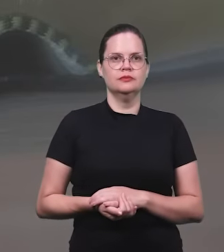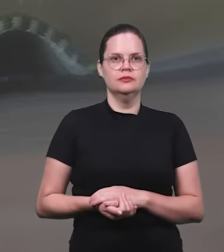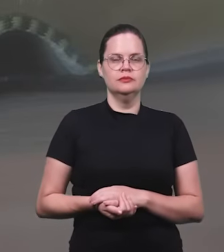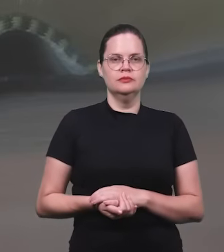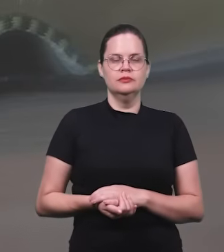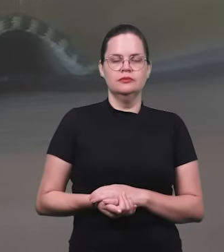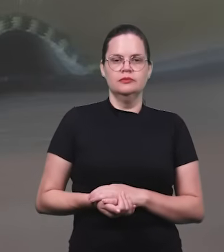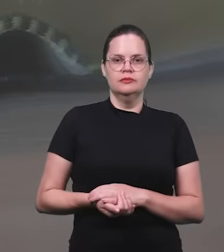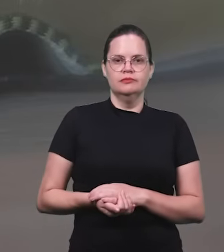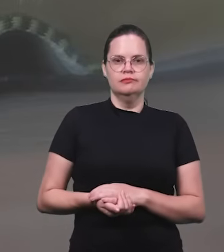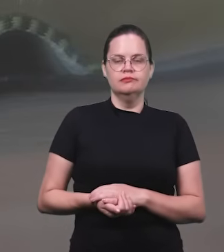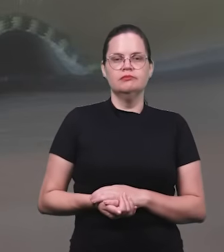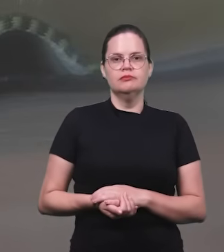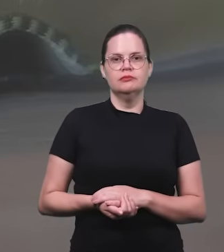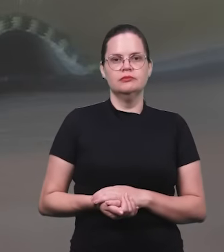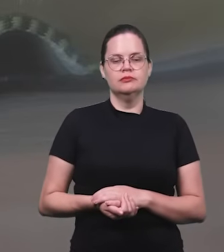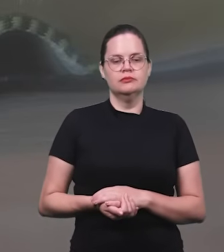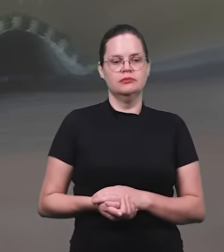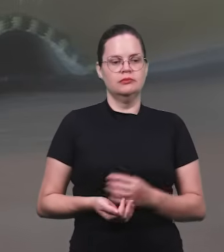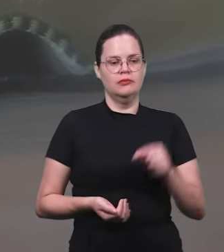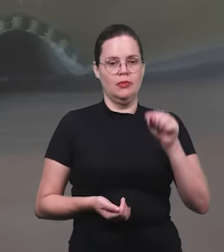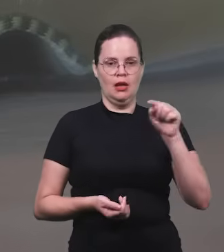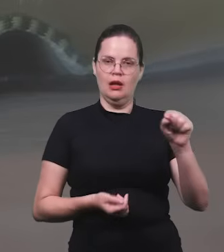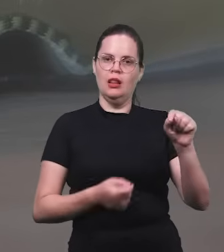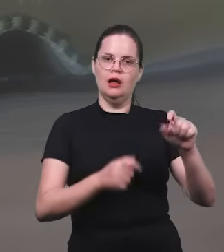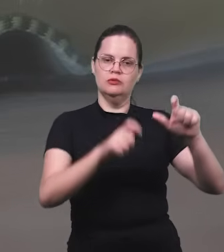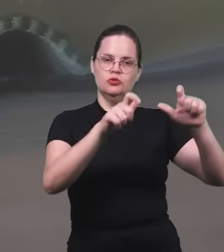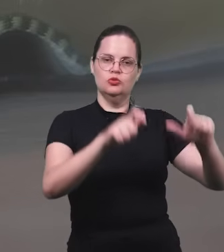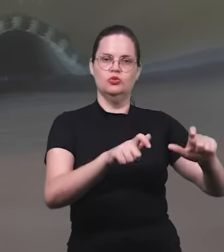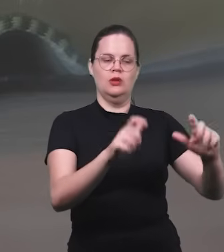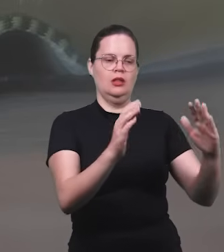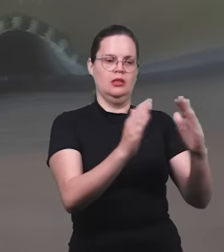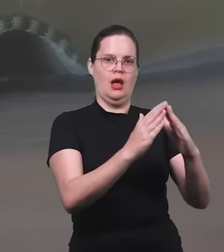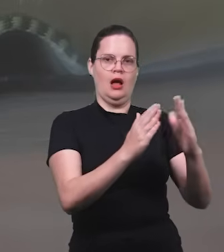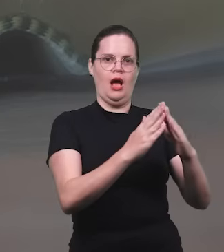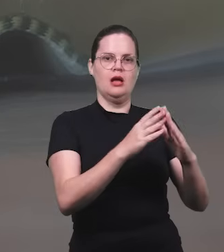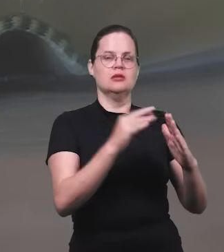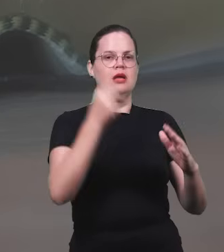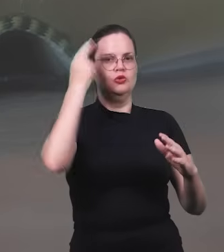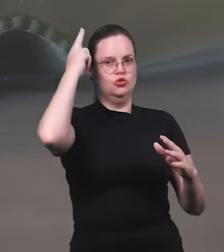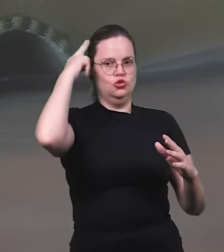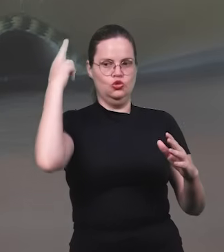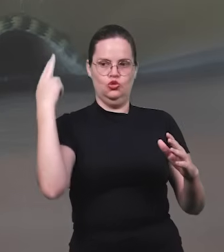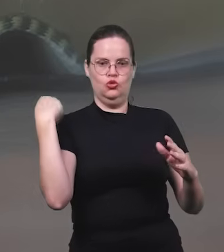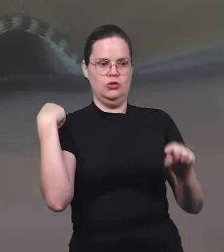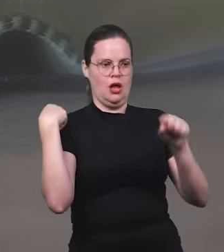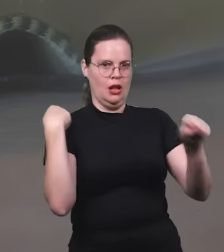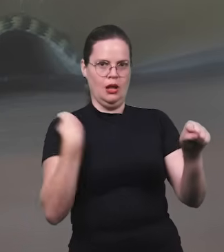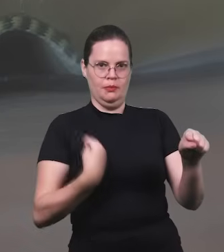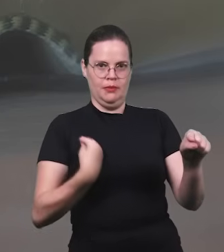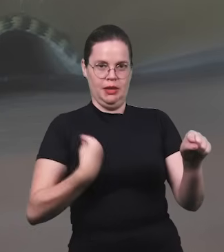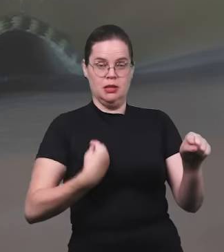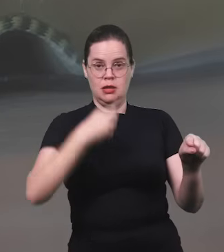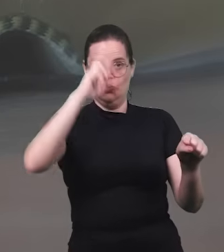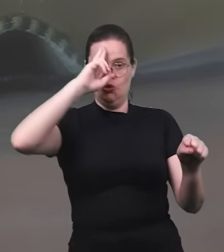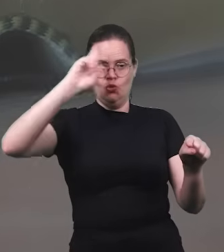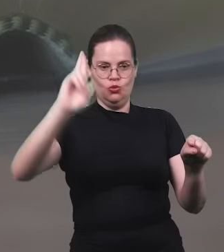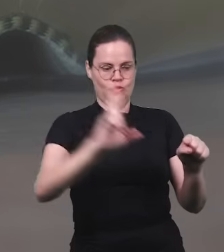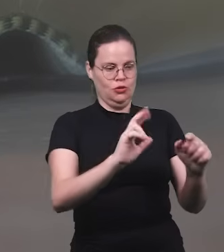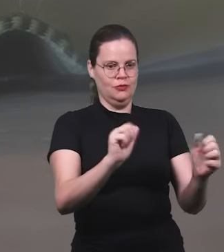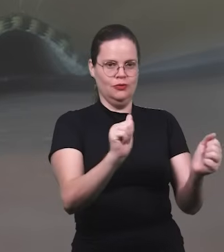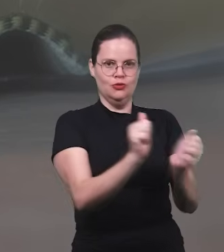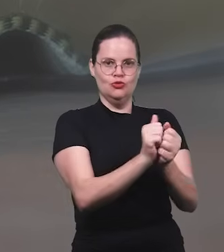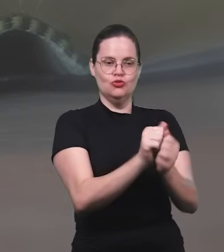E o Senhor estava com José, e foi varão próspero, e